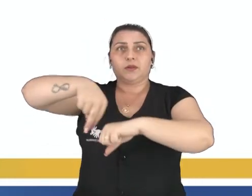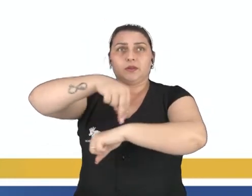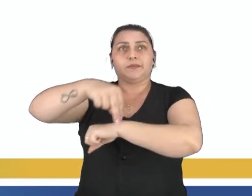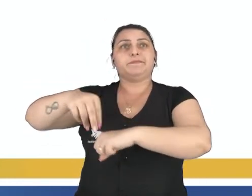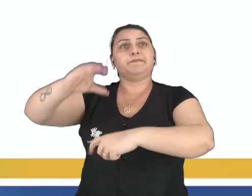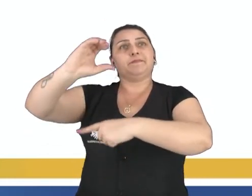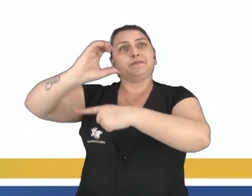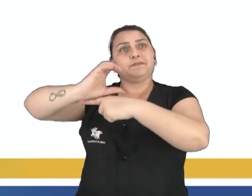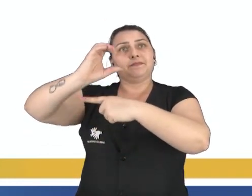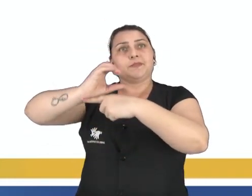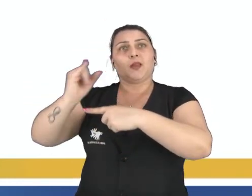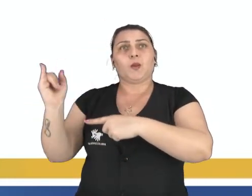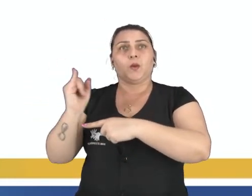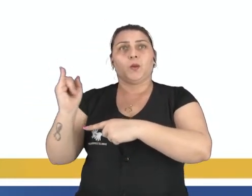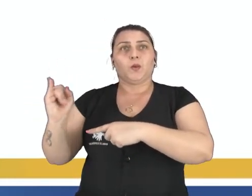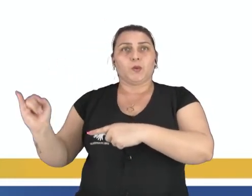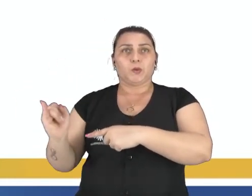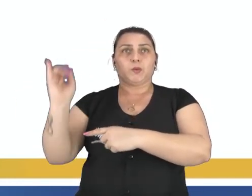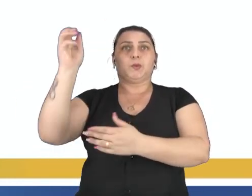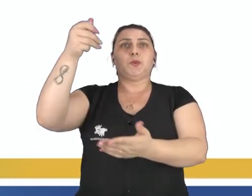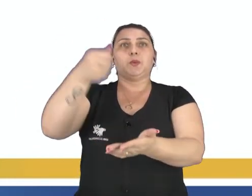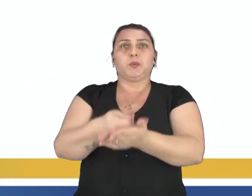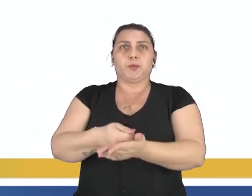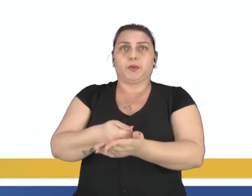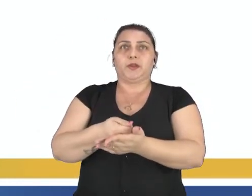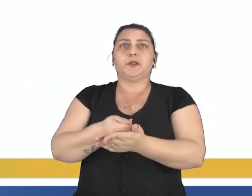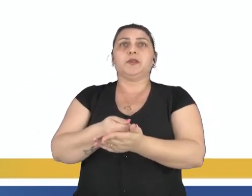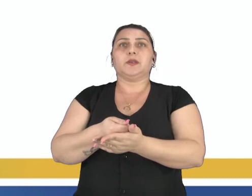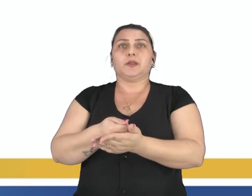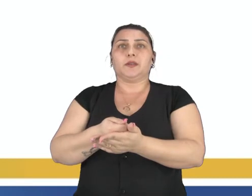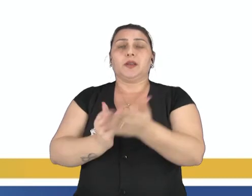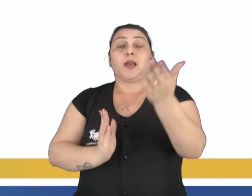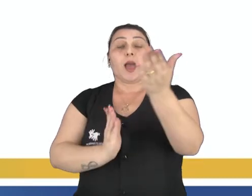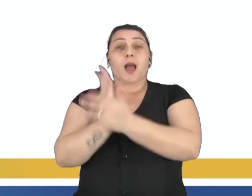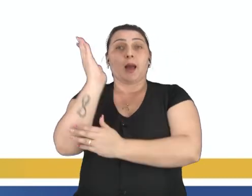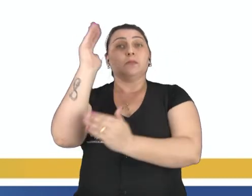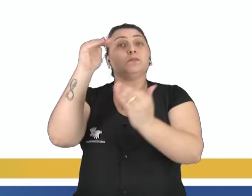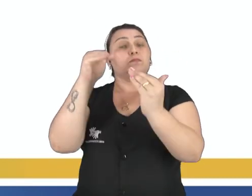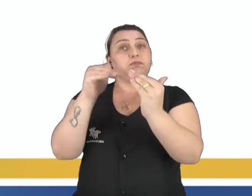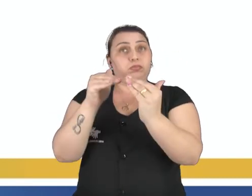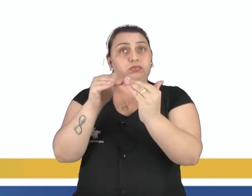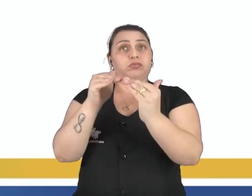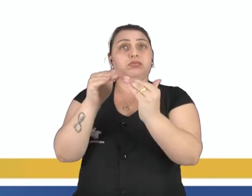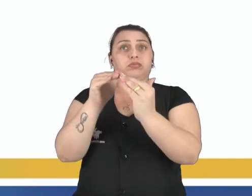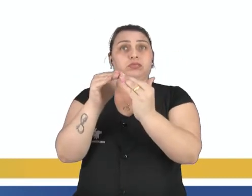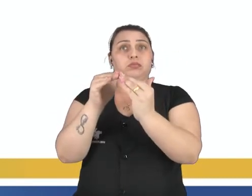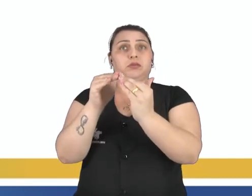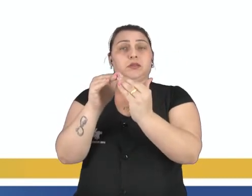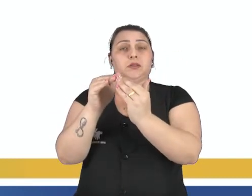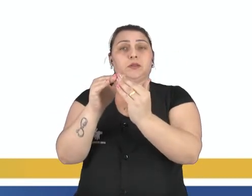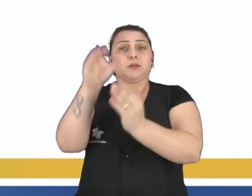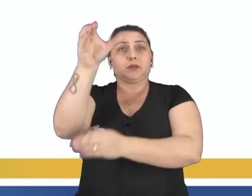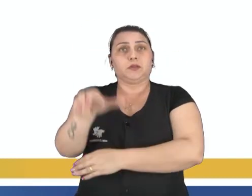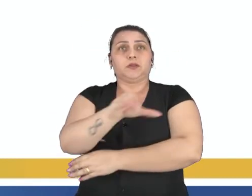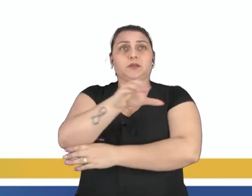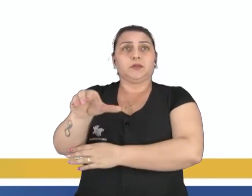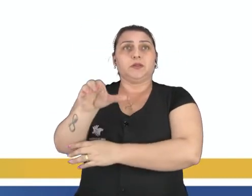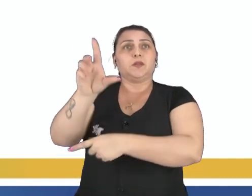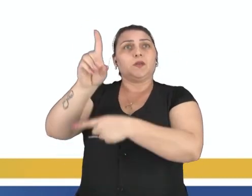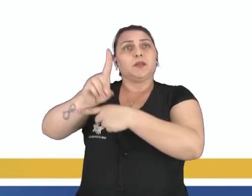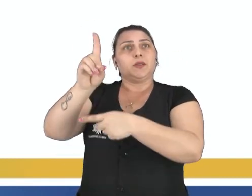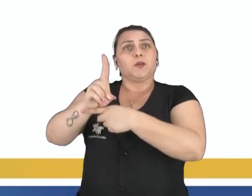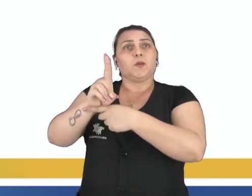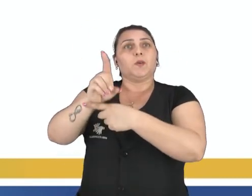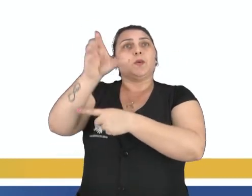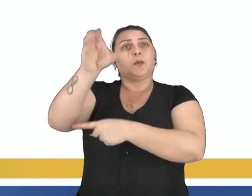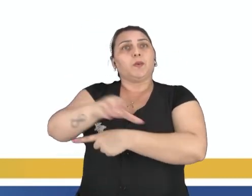e o fortalecimento da nação. C. Os impostos eram bem vistos e aprovados pelo cristianismo,